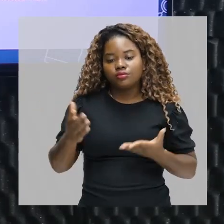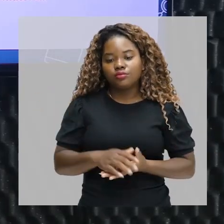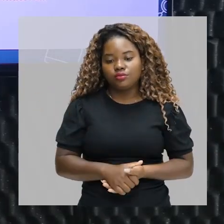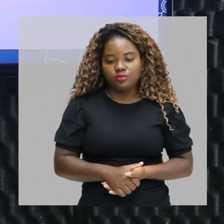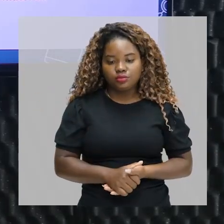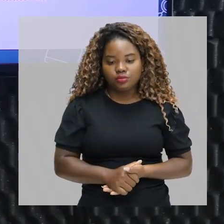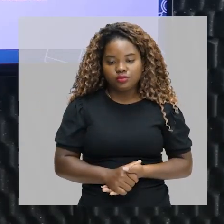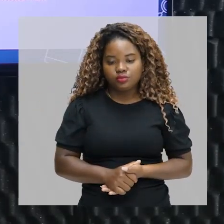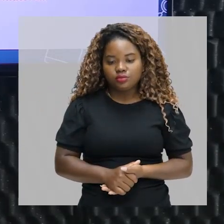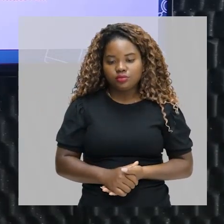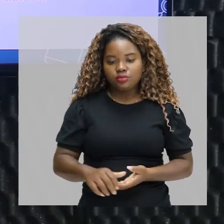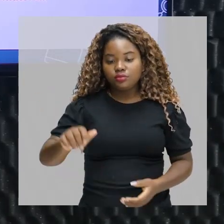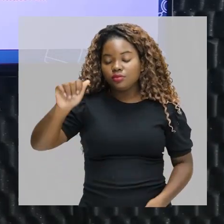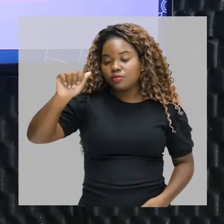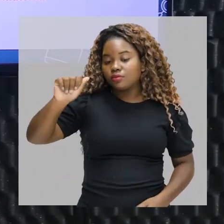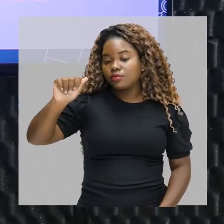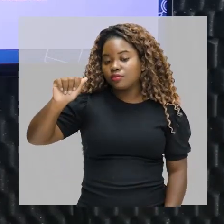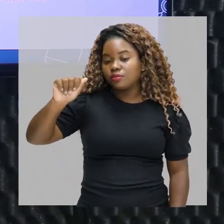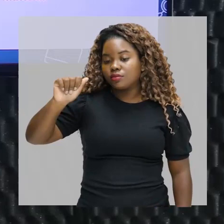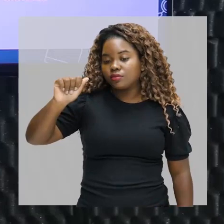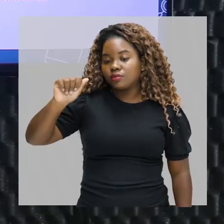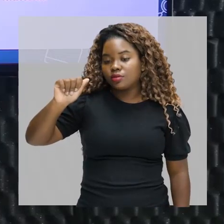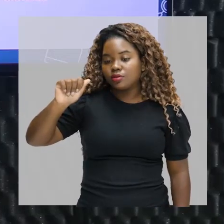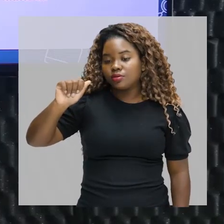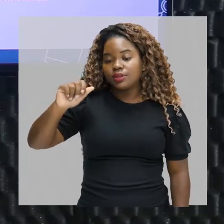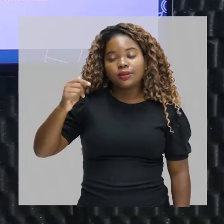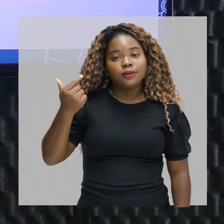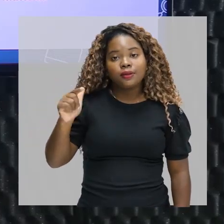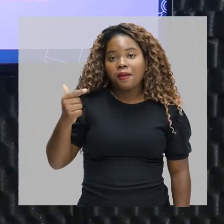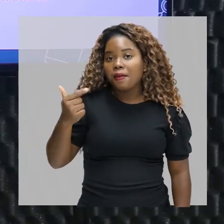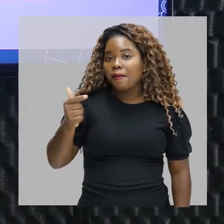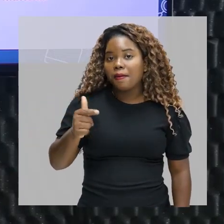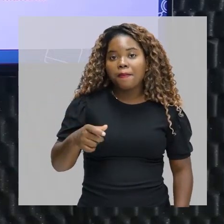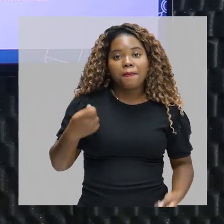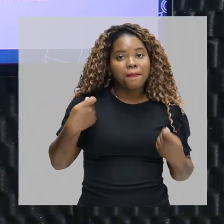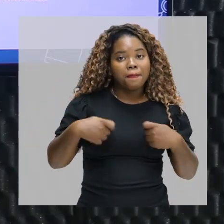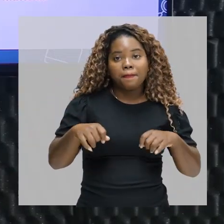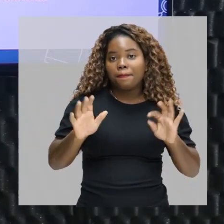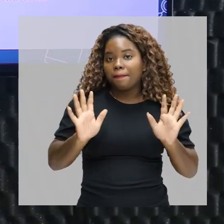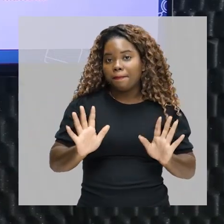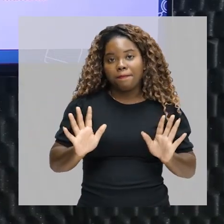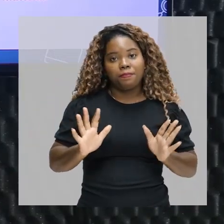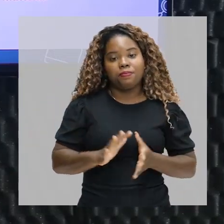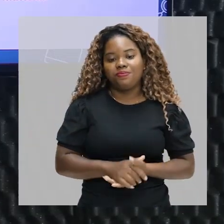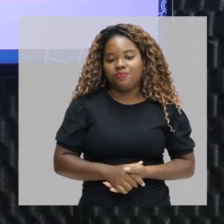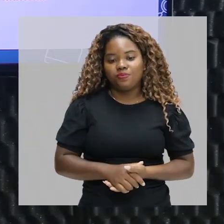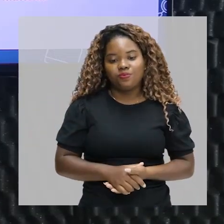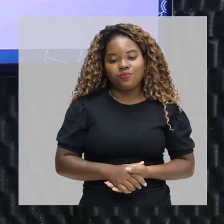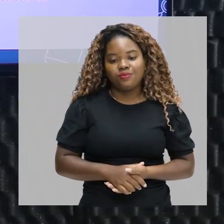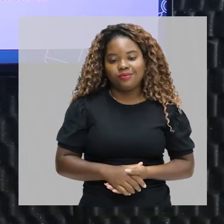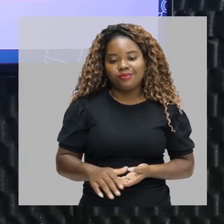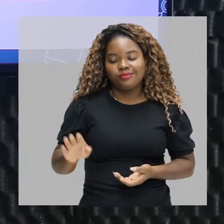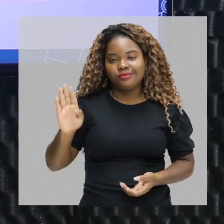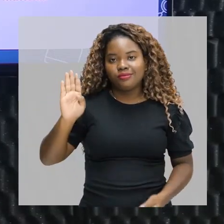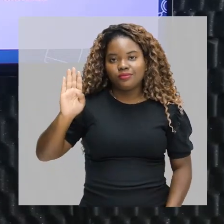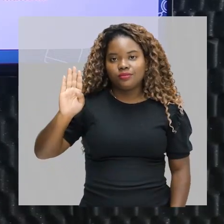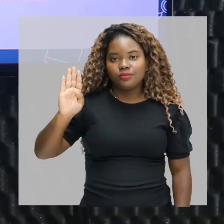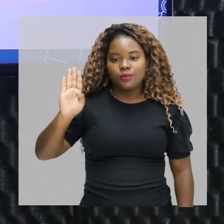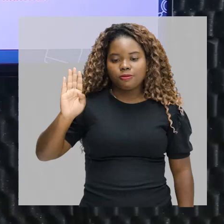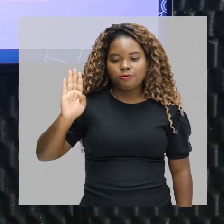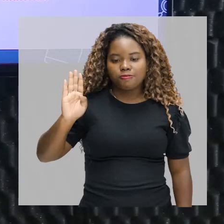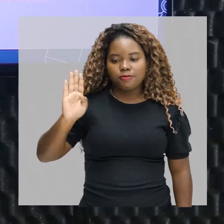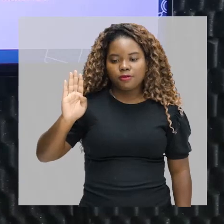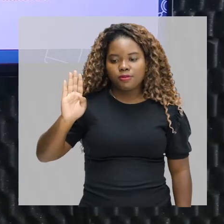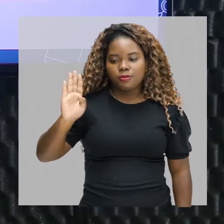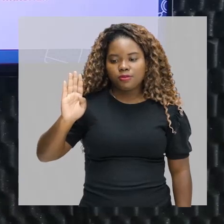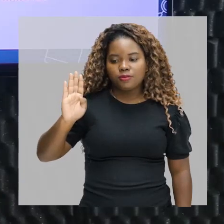exemplo. Deve existir um meio material qualquer. Não é necessário. Certo? Não é necessário. Olha a letra B. Deve existir um